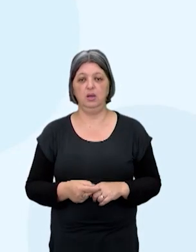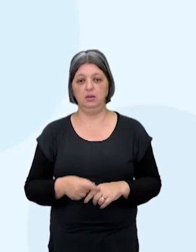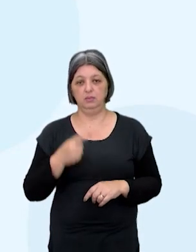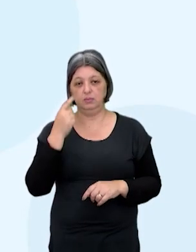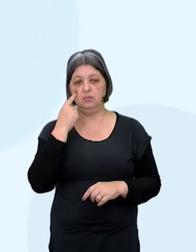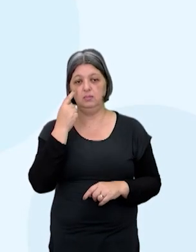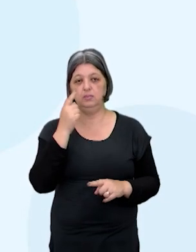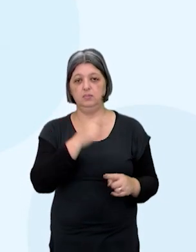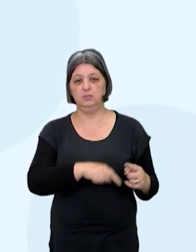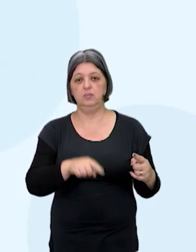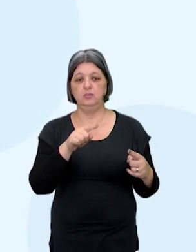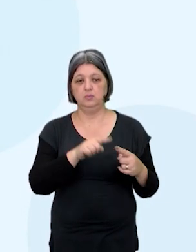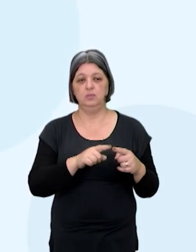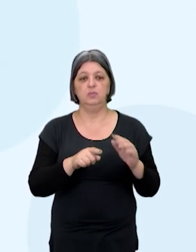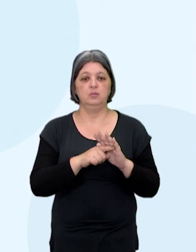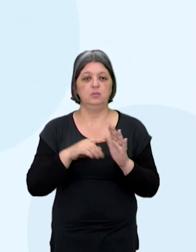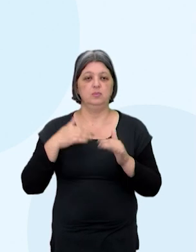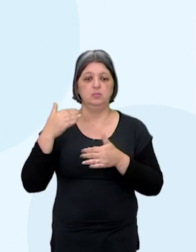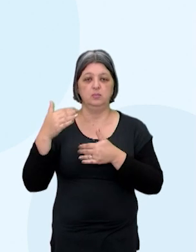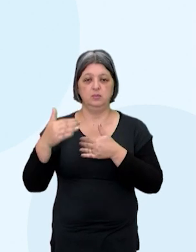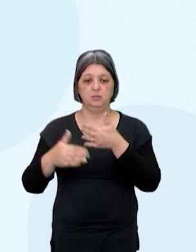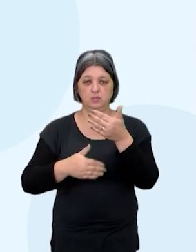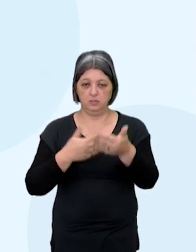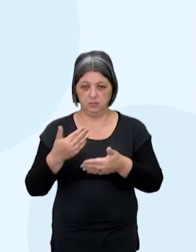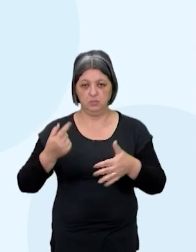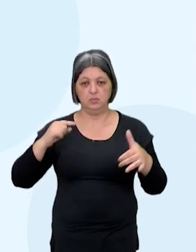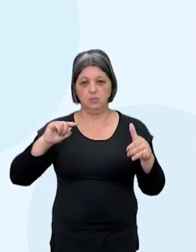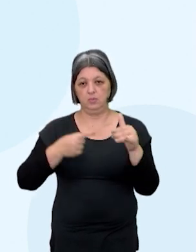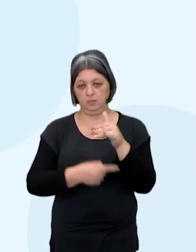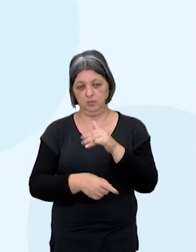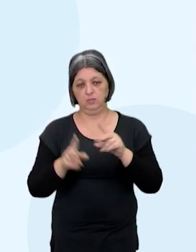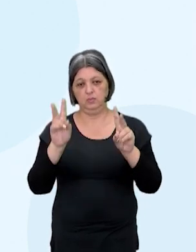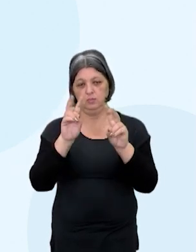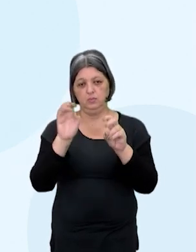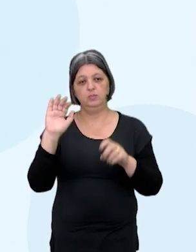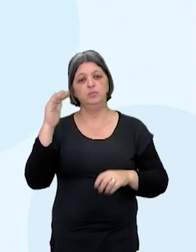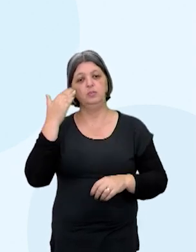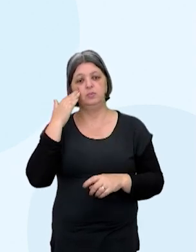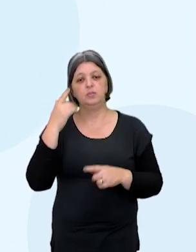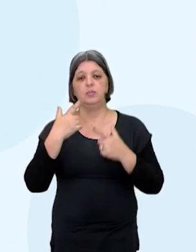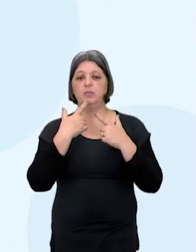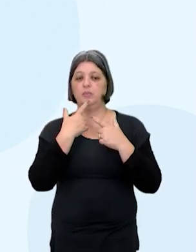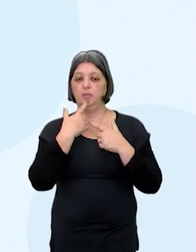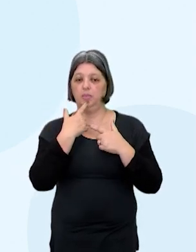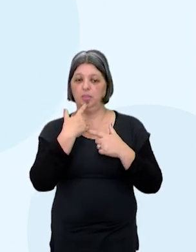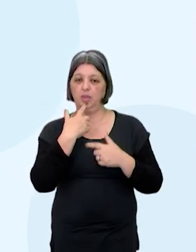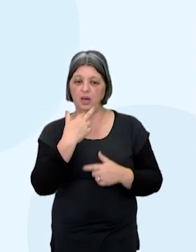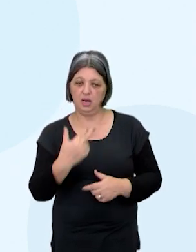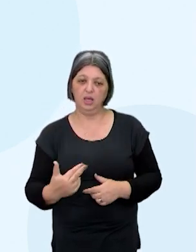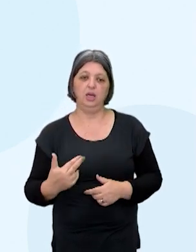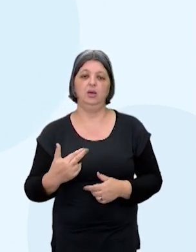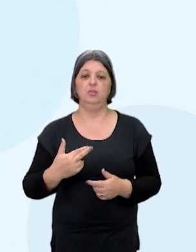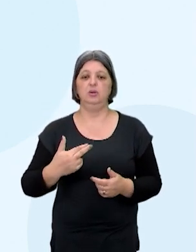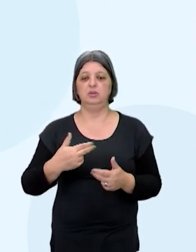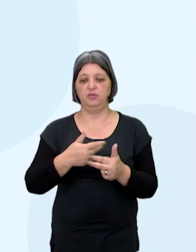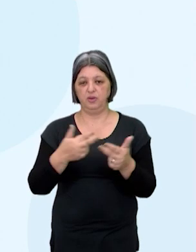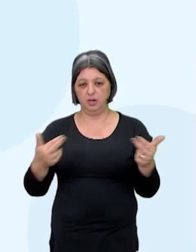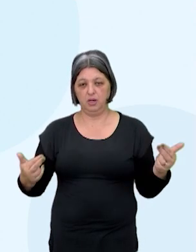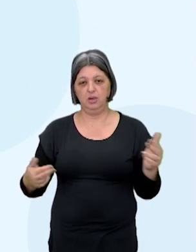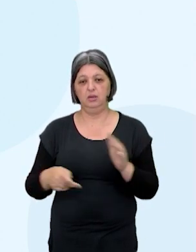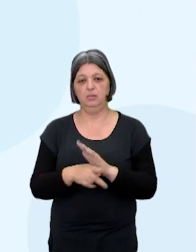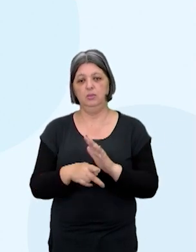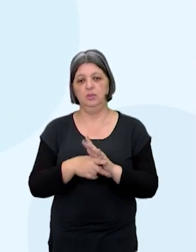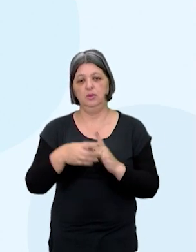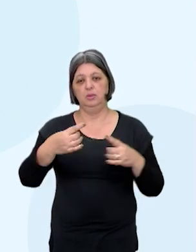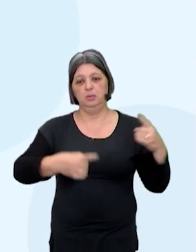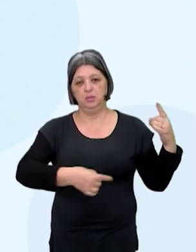último. Desenvolver o aprofundamento sobre a compreensão das línguas como fenômeno geopolítico,